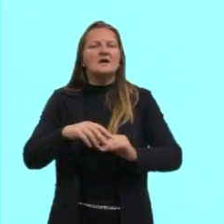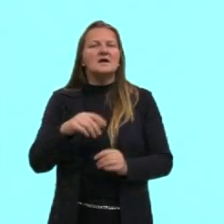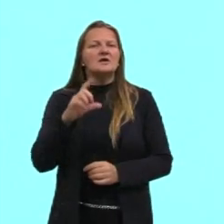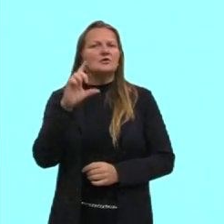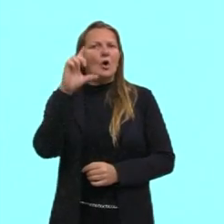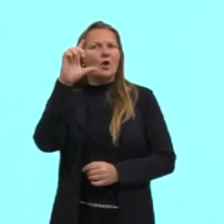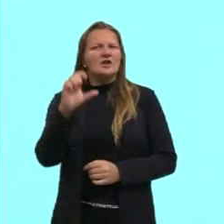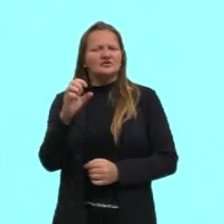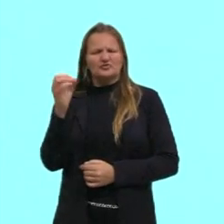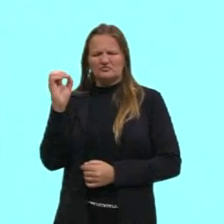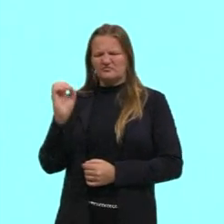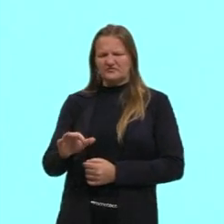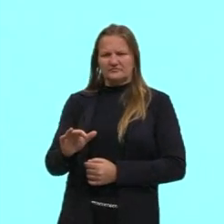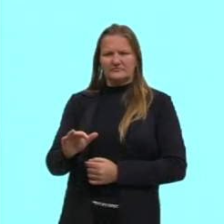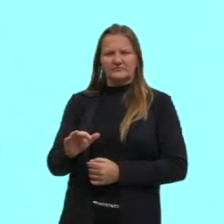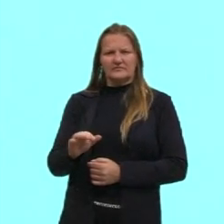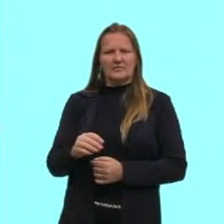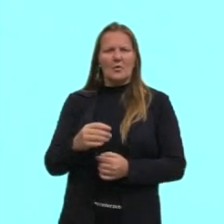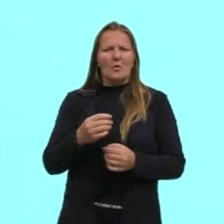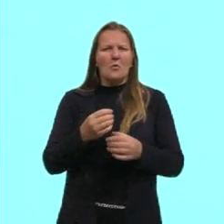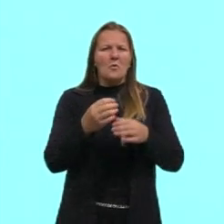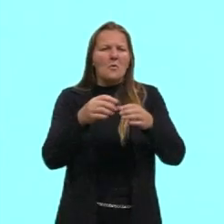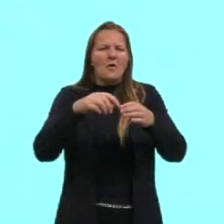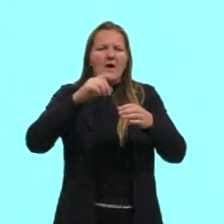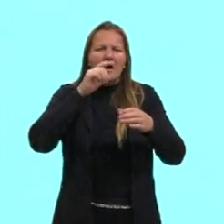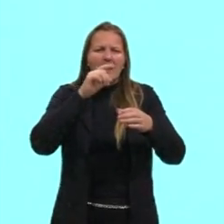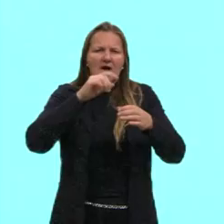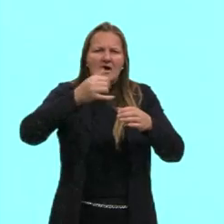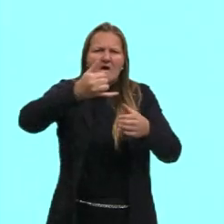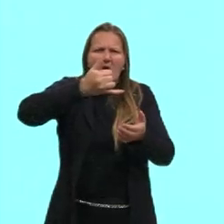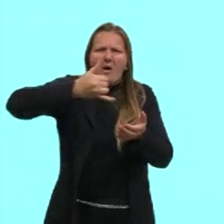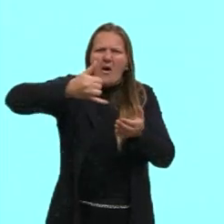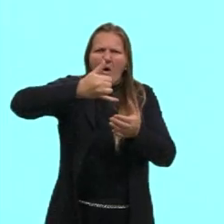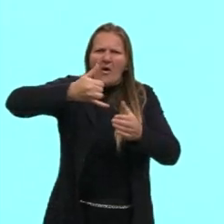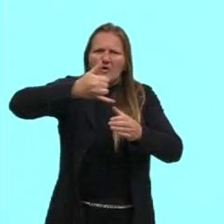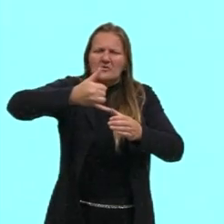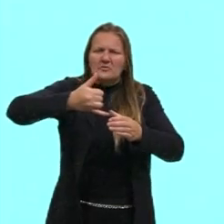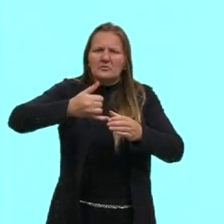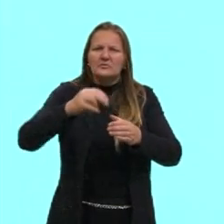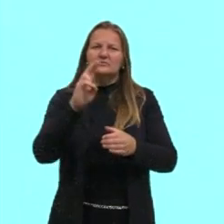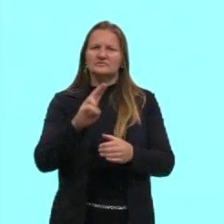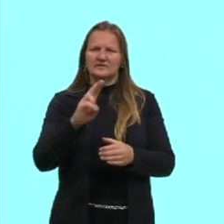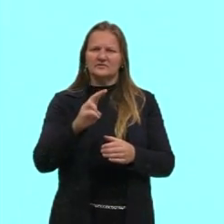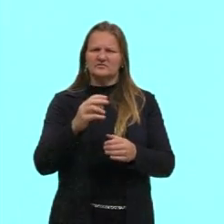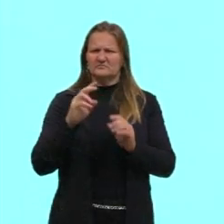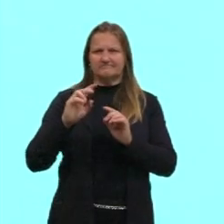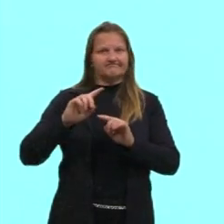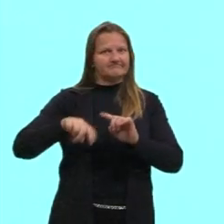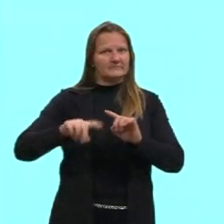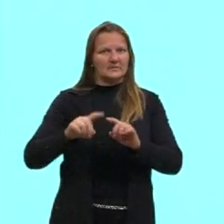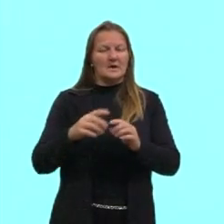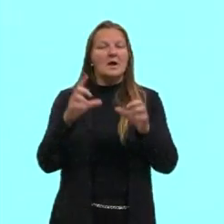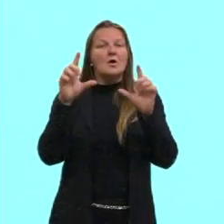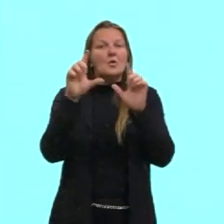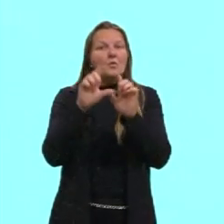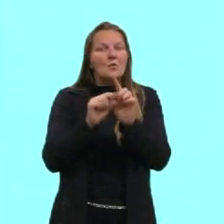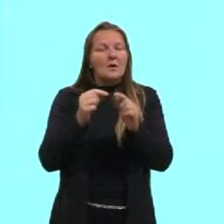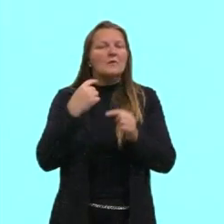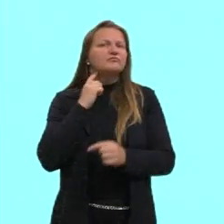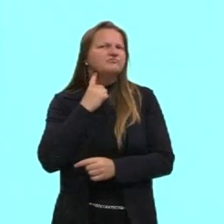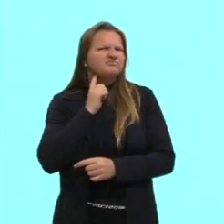direto no lixo ou no ralo da pia o óleo de cozinha usado pode contribuir para a redução da poluição